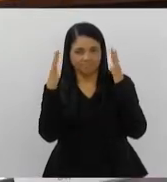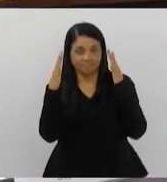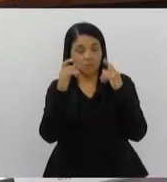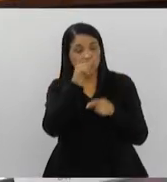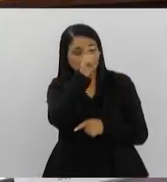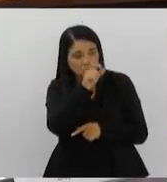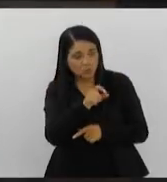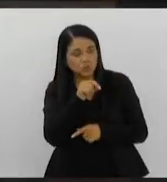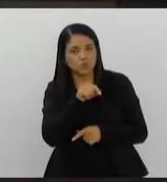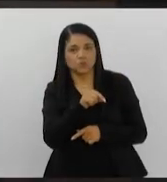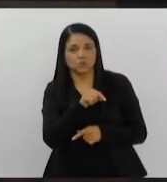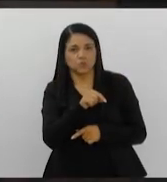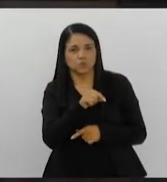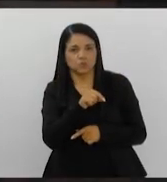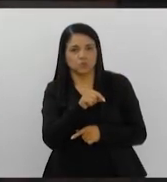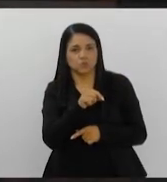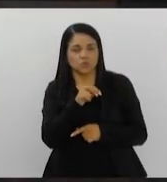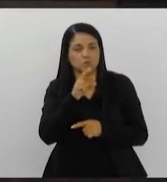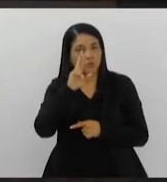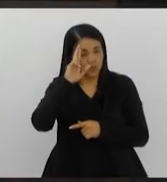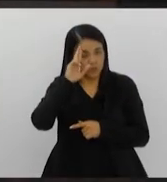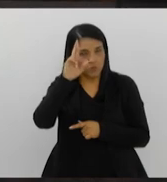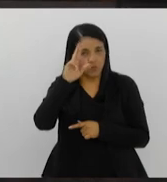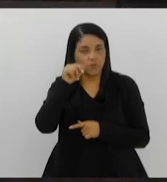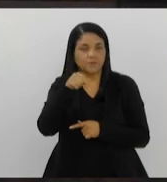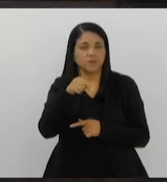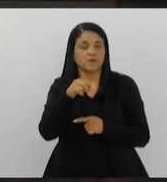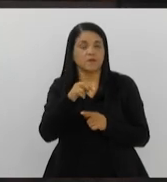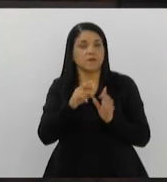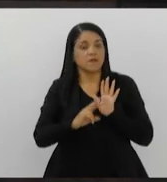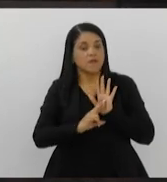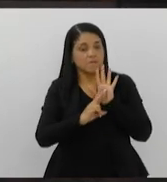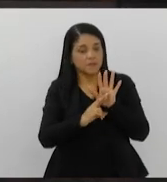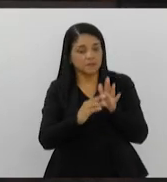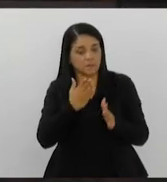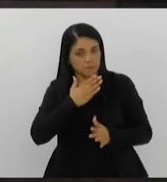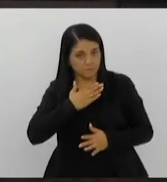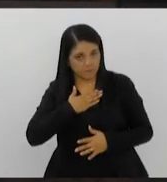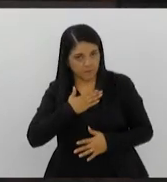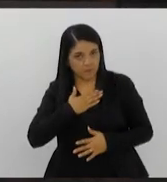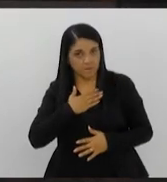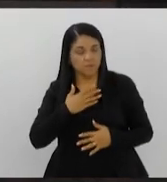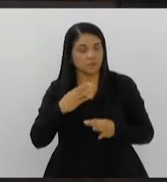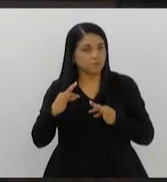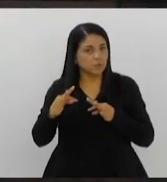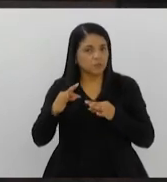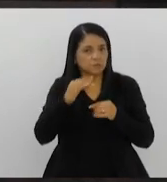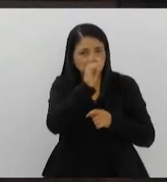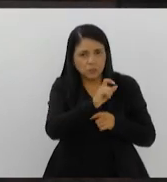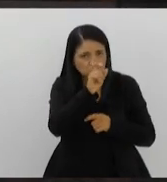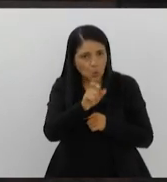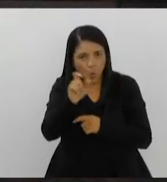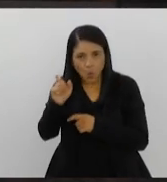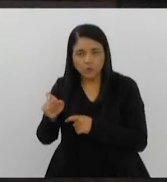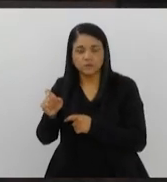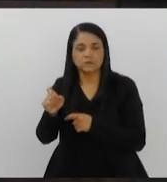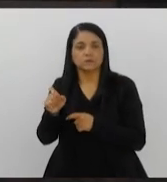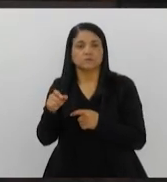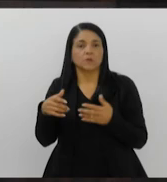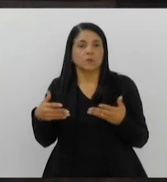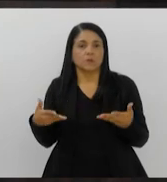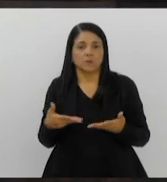que senhor representa não só para mim mas para muitos que